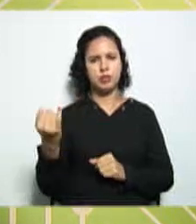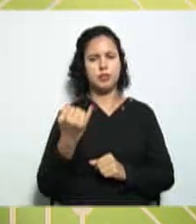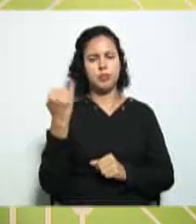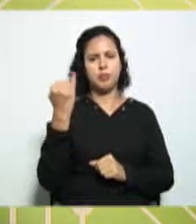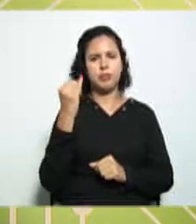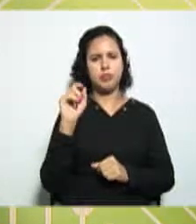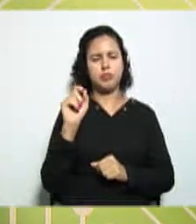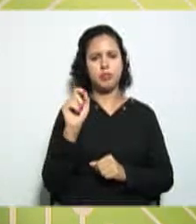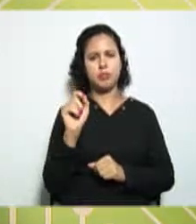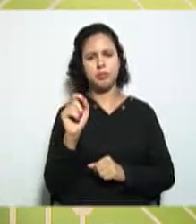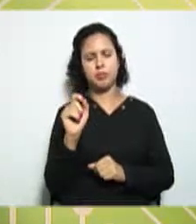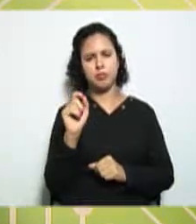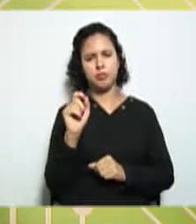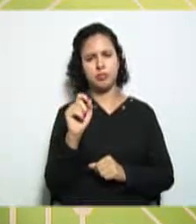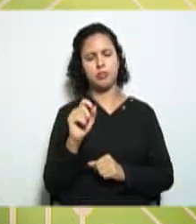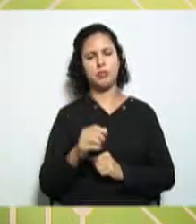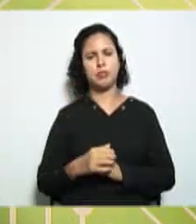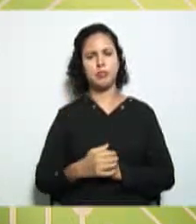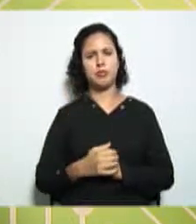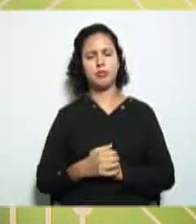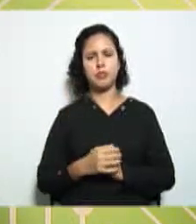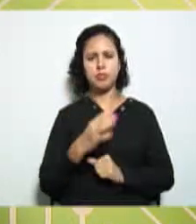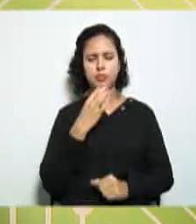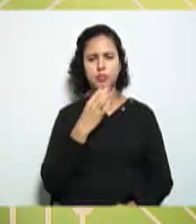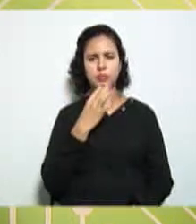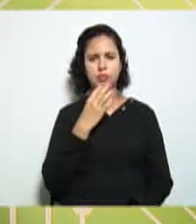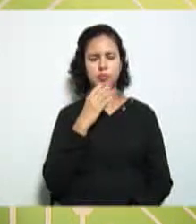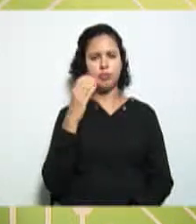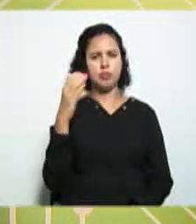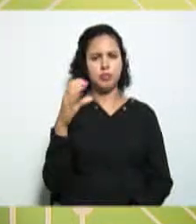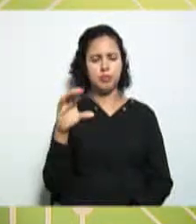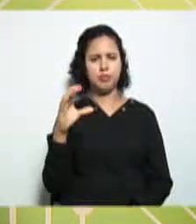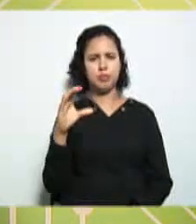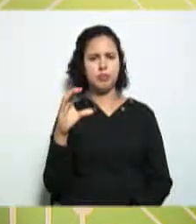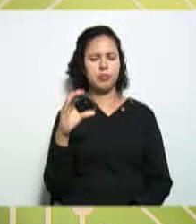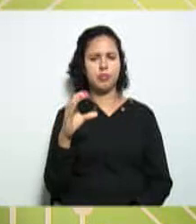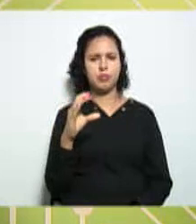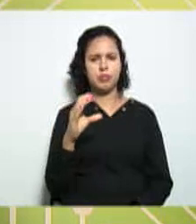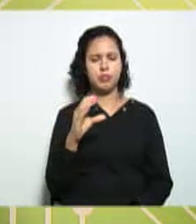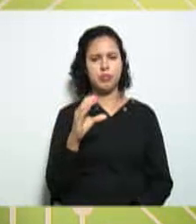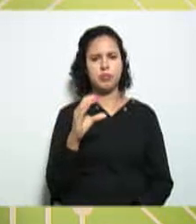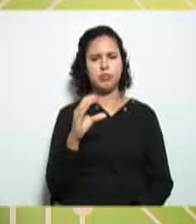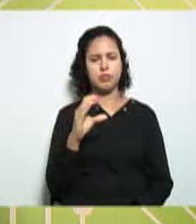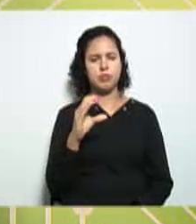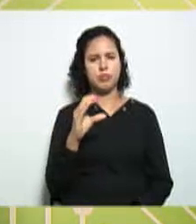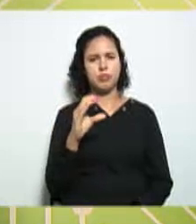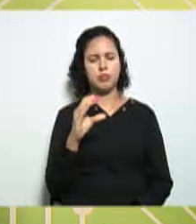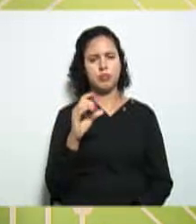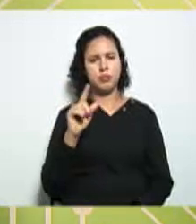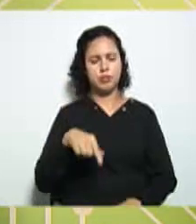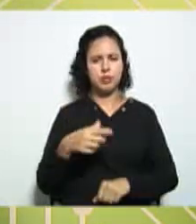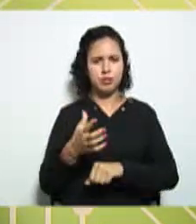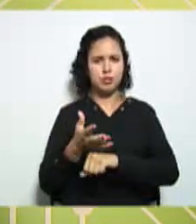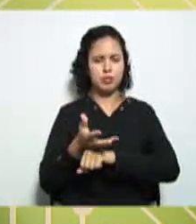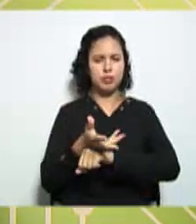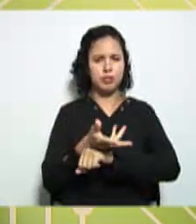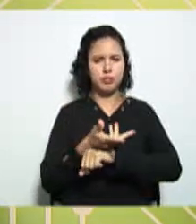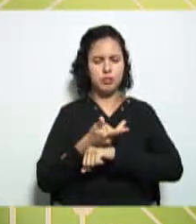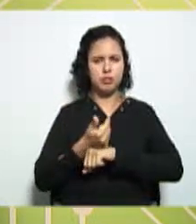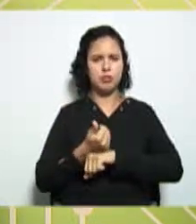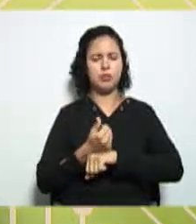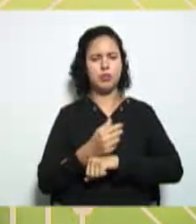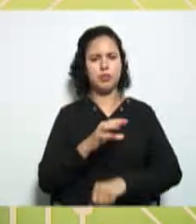a respeito do conhecimento científico, né, professora, na questão das competências do técnico